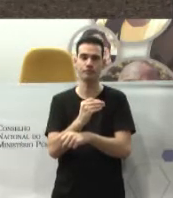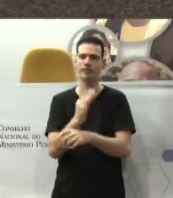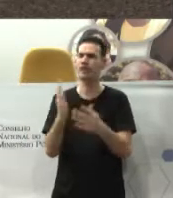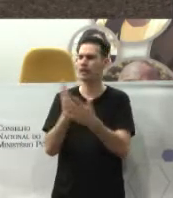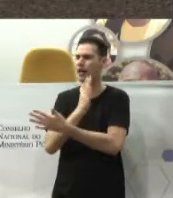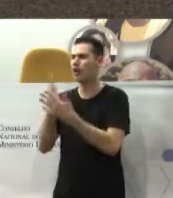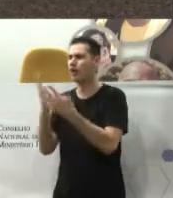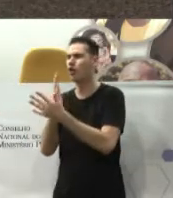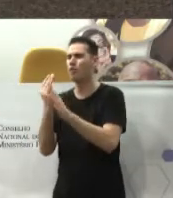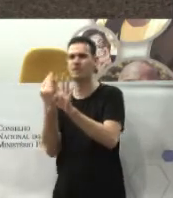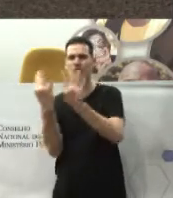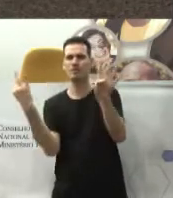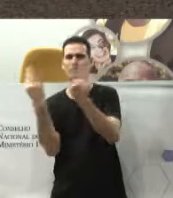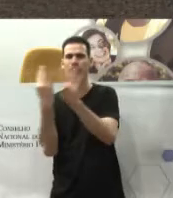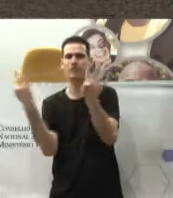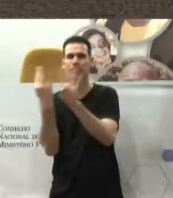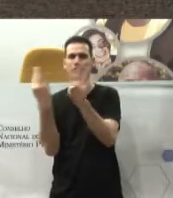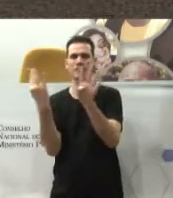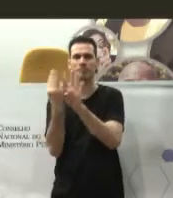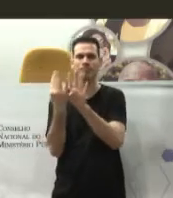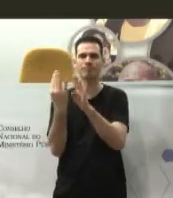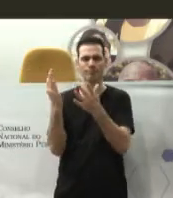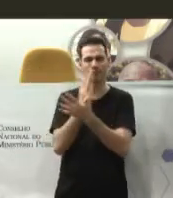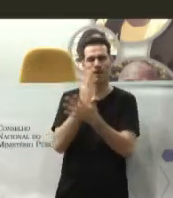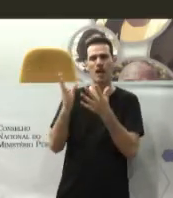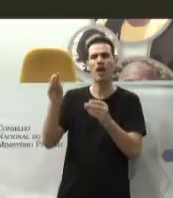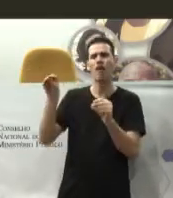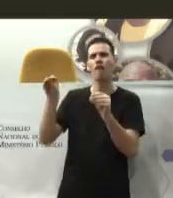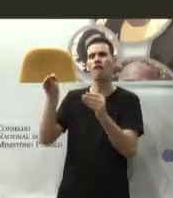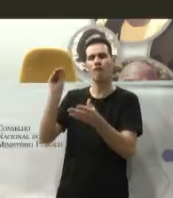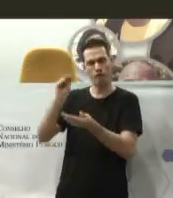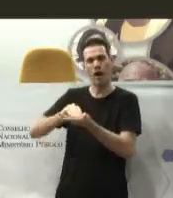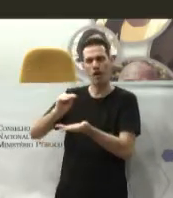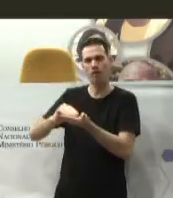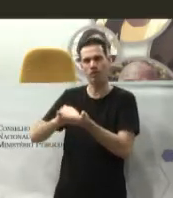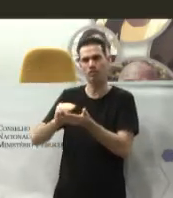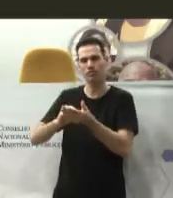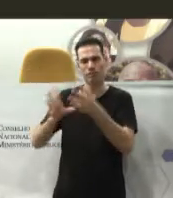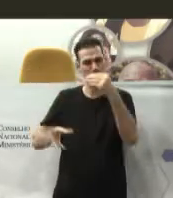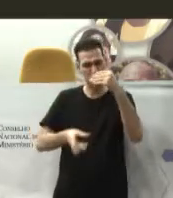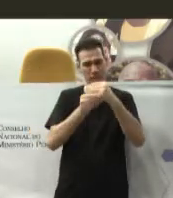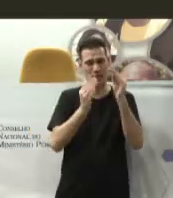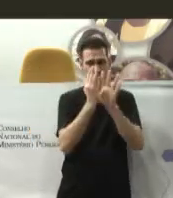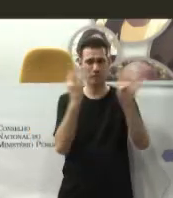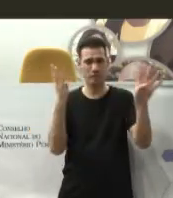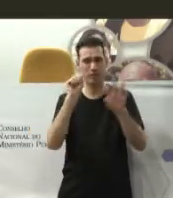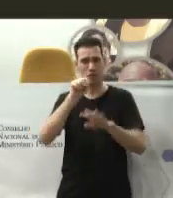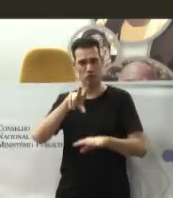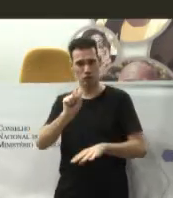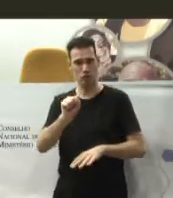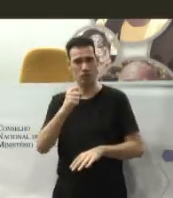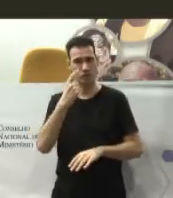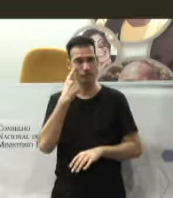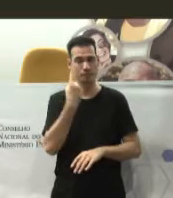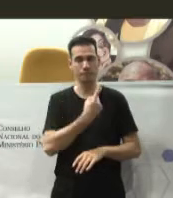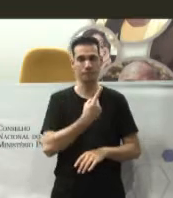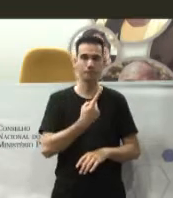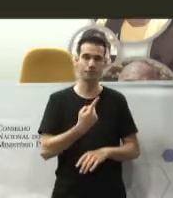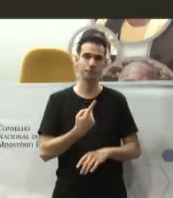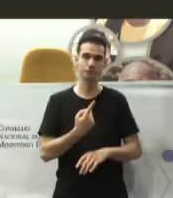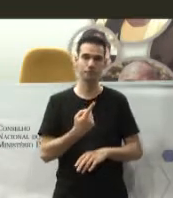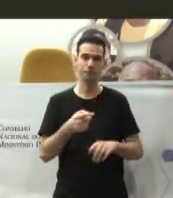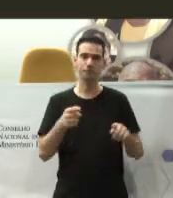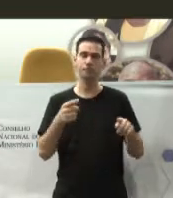filas descentralizadas, embora mapeadas. O caso da publicização das filas, que foi distribuído para mim também,